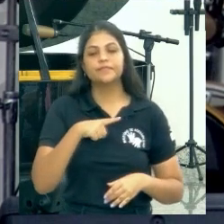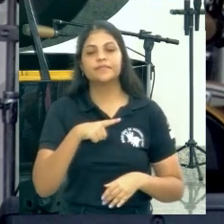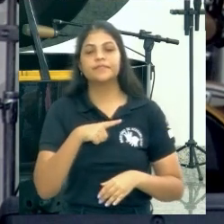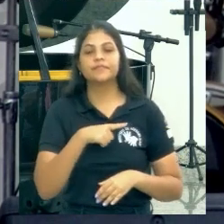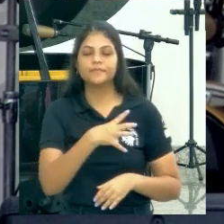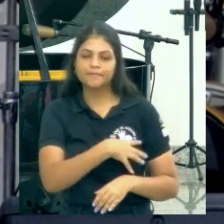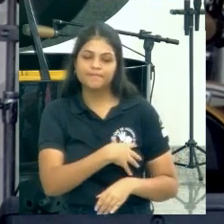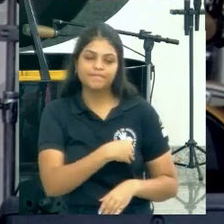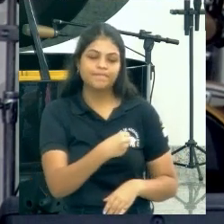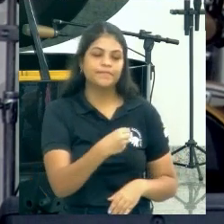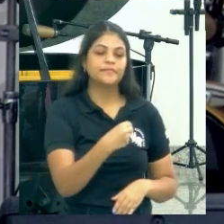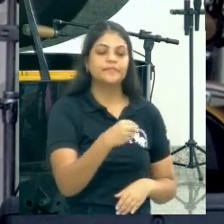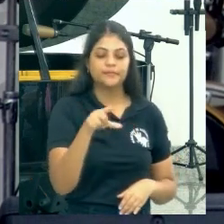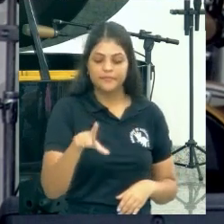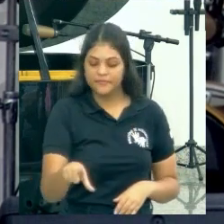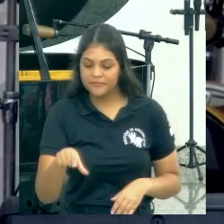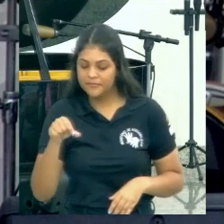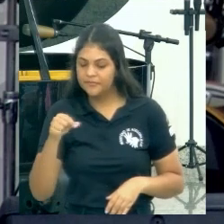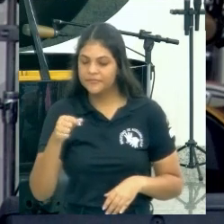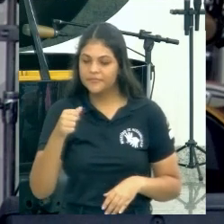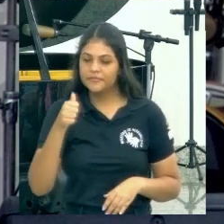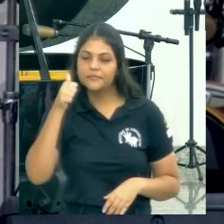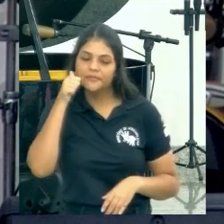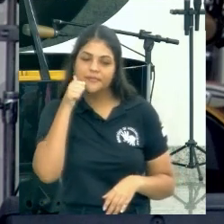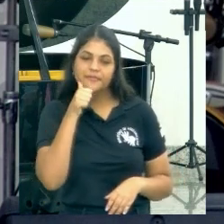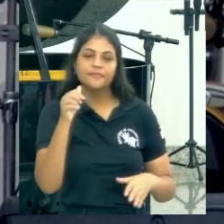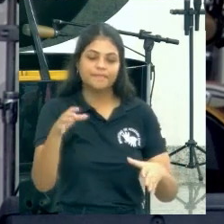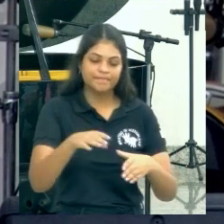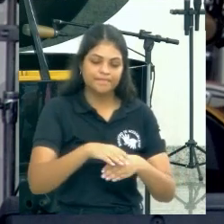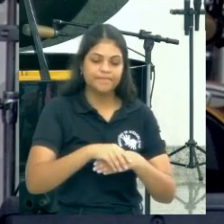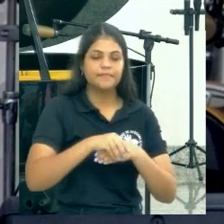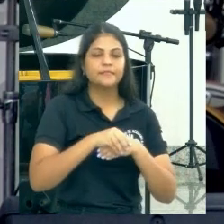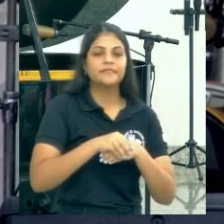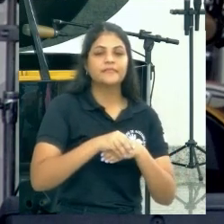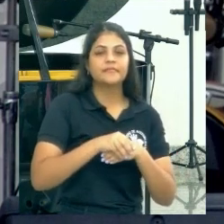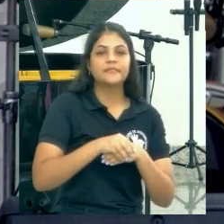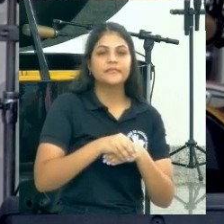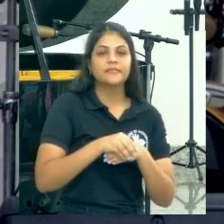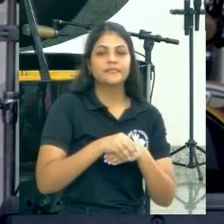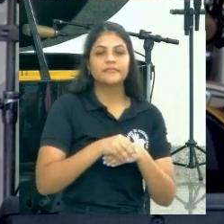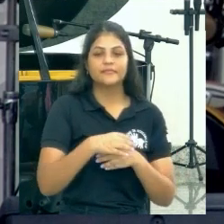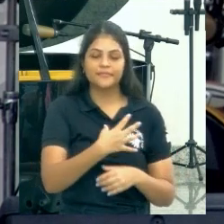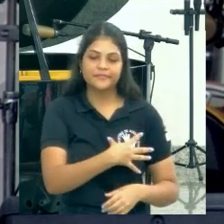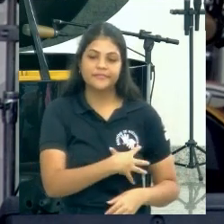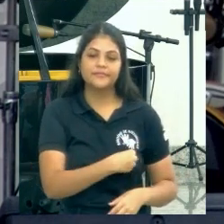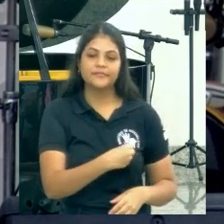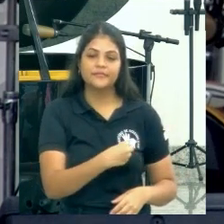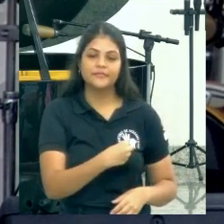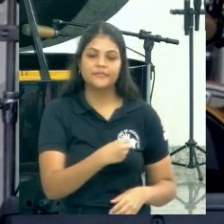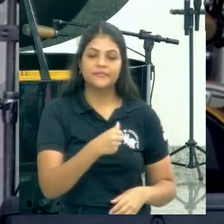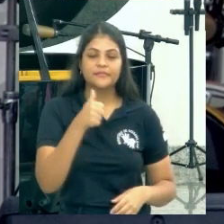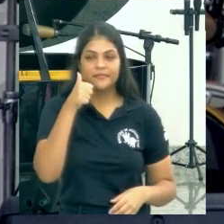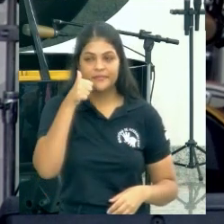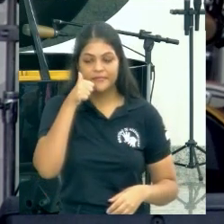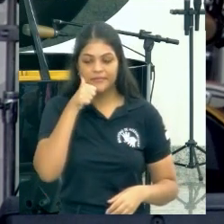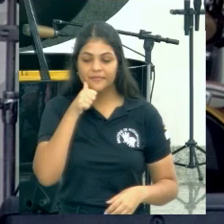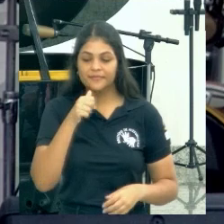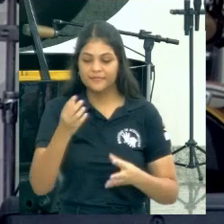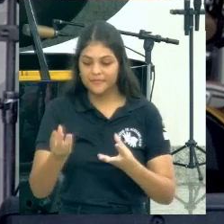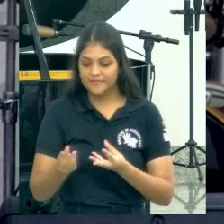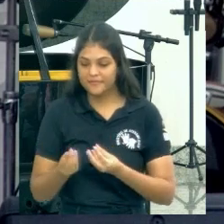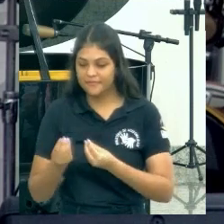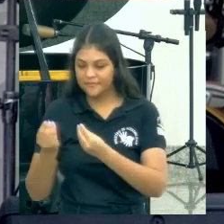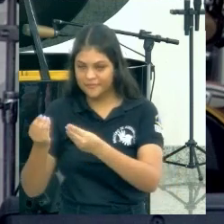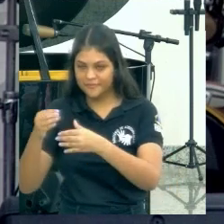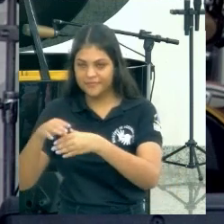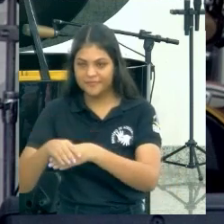e filhas. Escolham mulheres para casar-se com seus filhos e deem as suas filhas em casamento, para